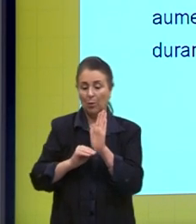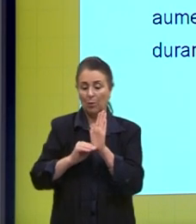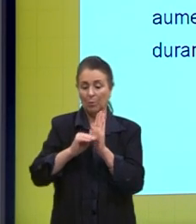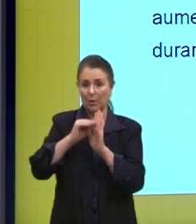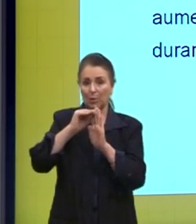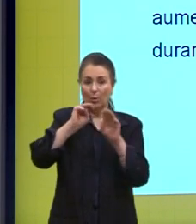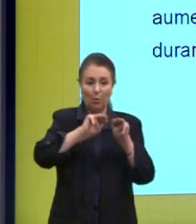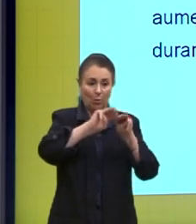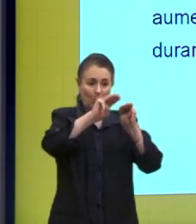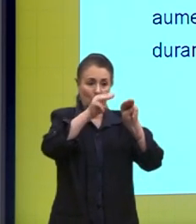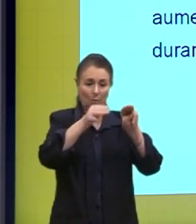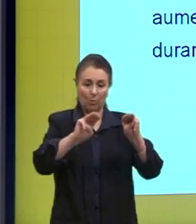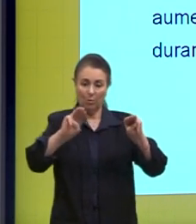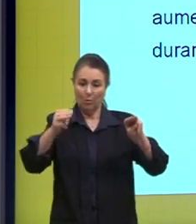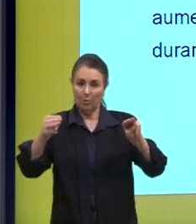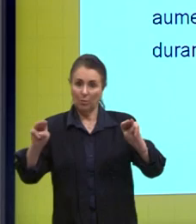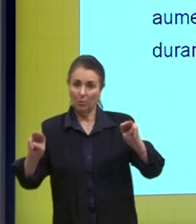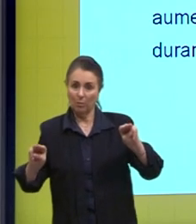progressivamente